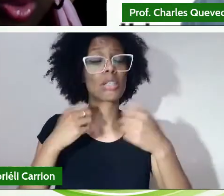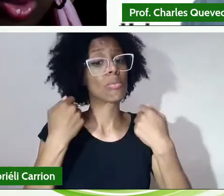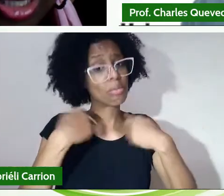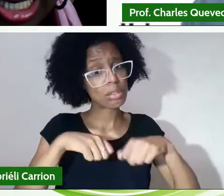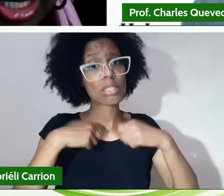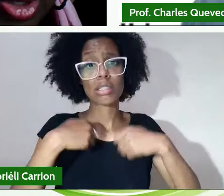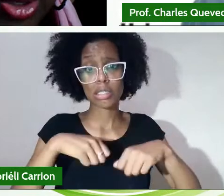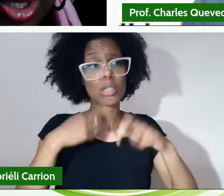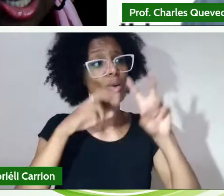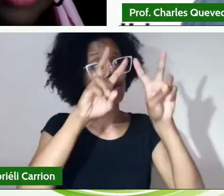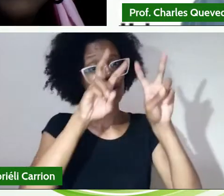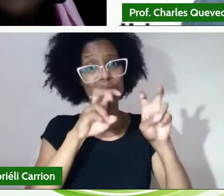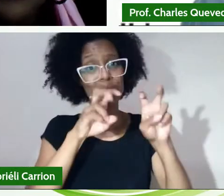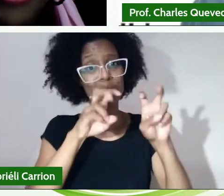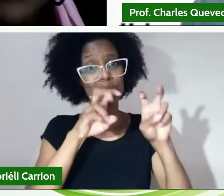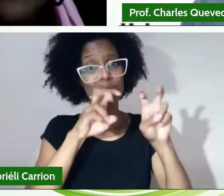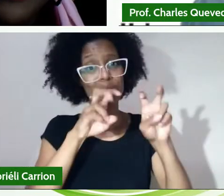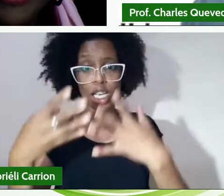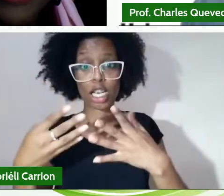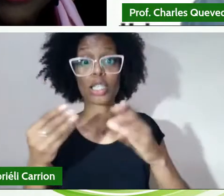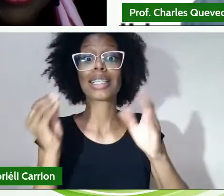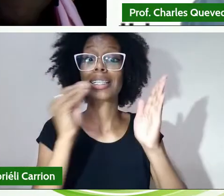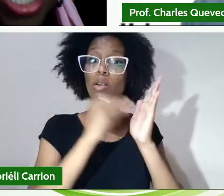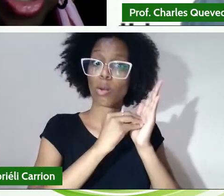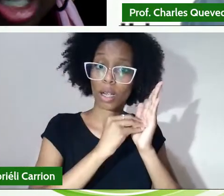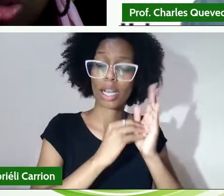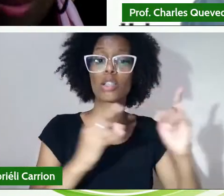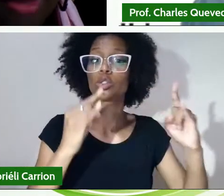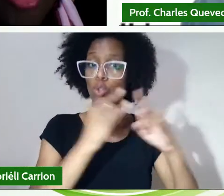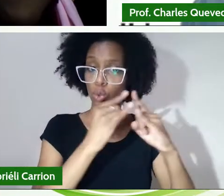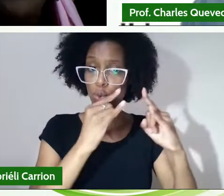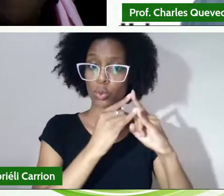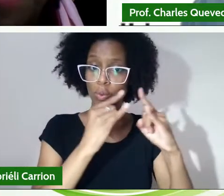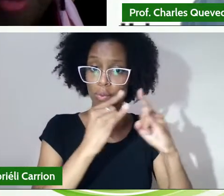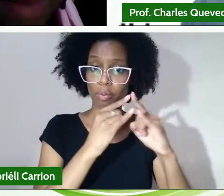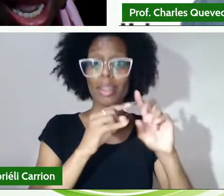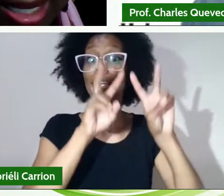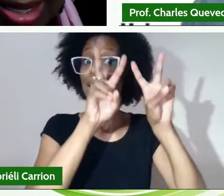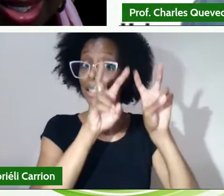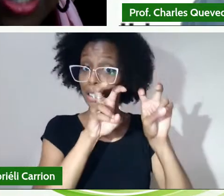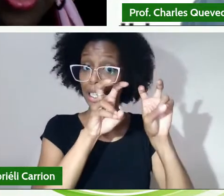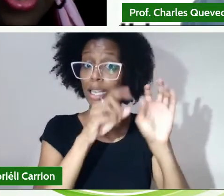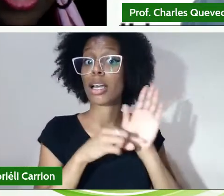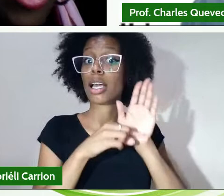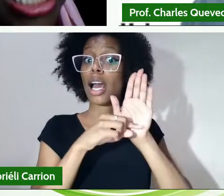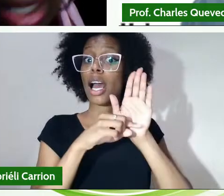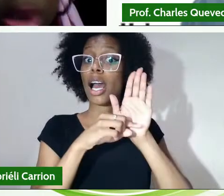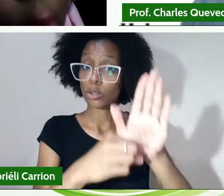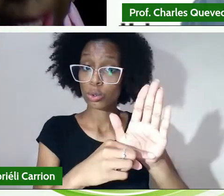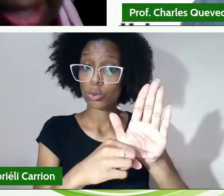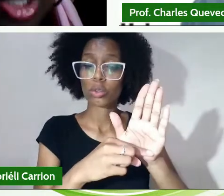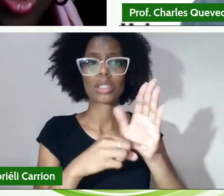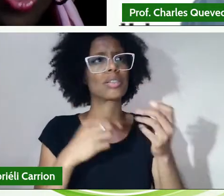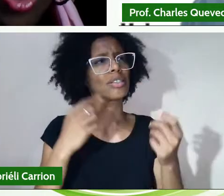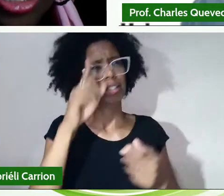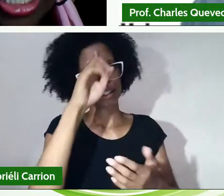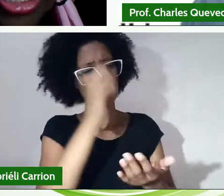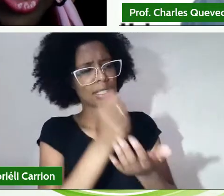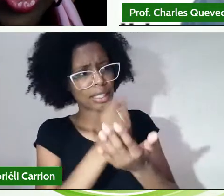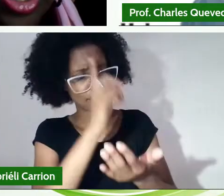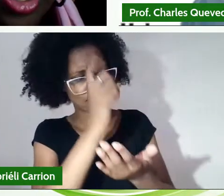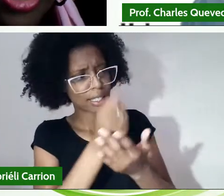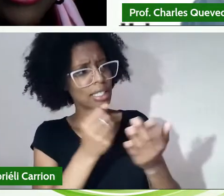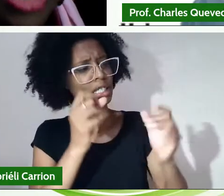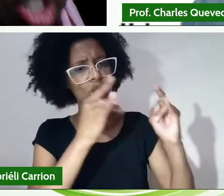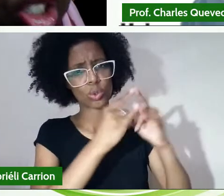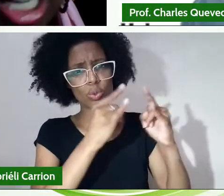documentos institucionais, que essa temática, de alguma forma, também perpasse as decisões